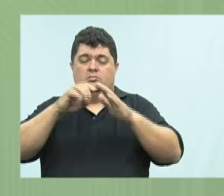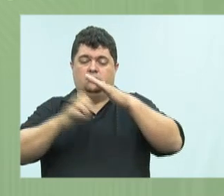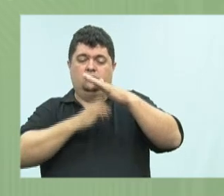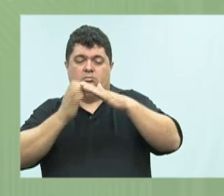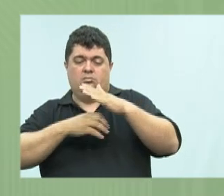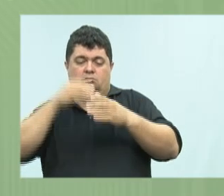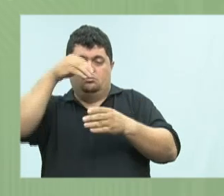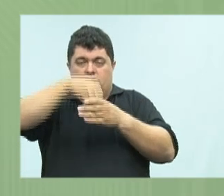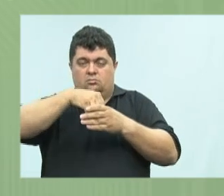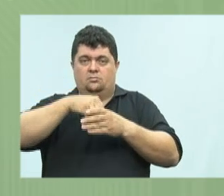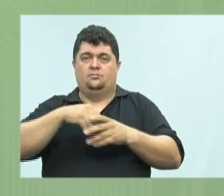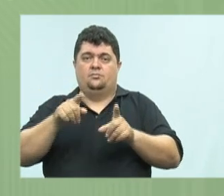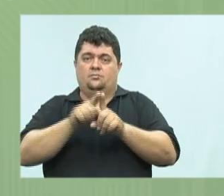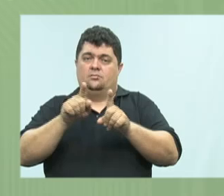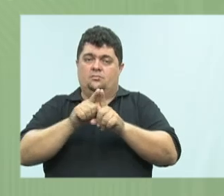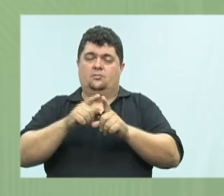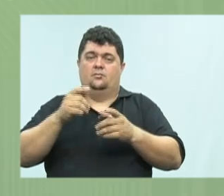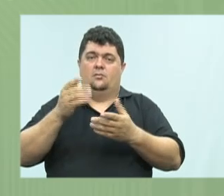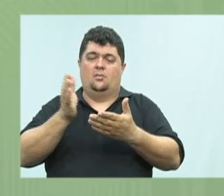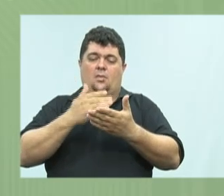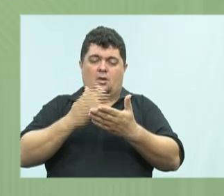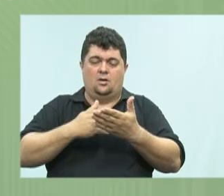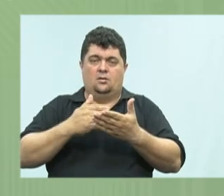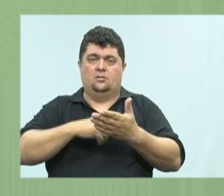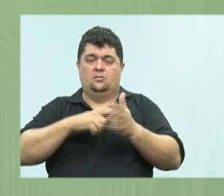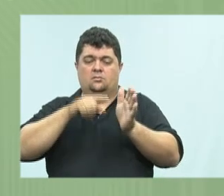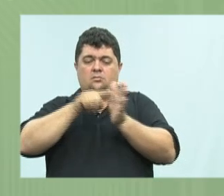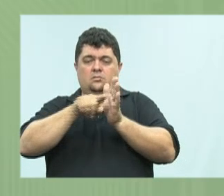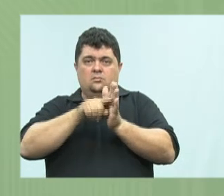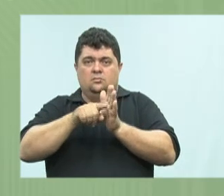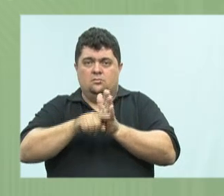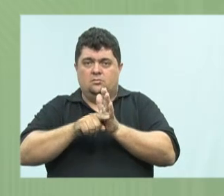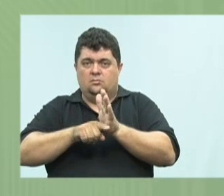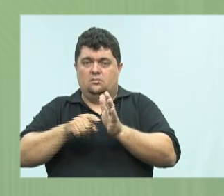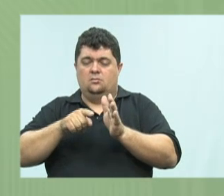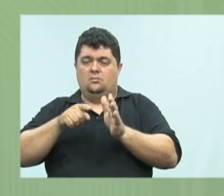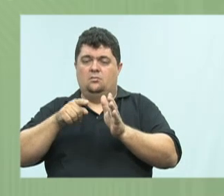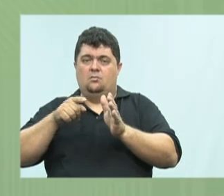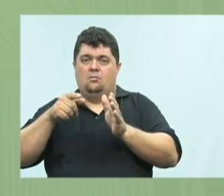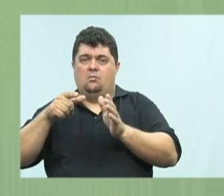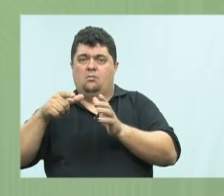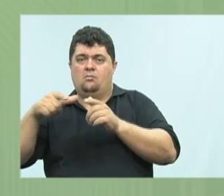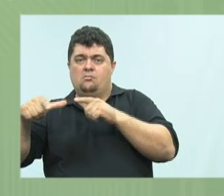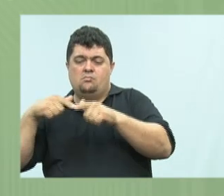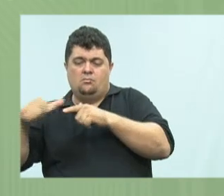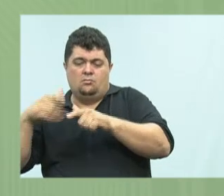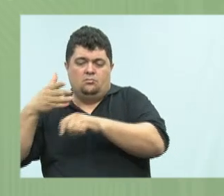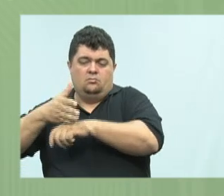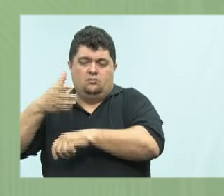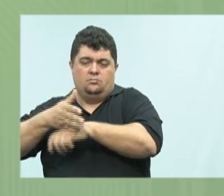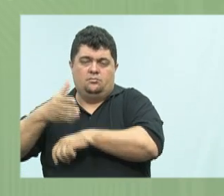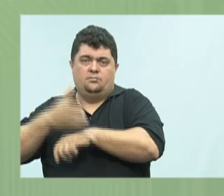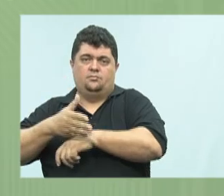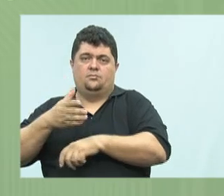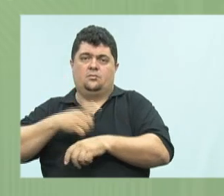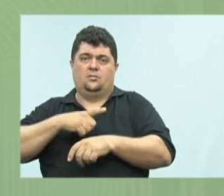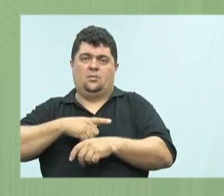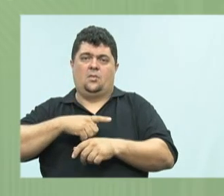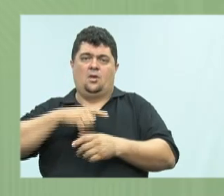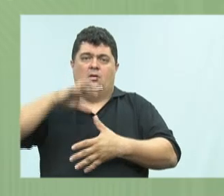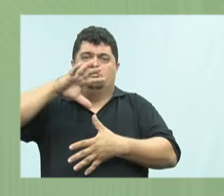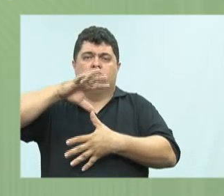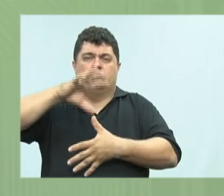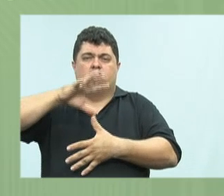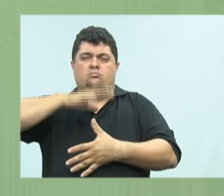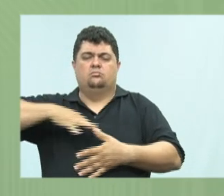também uma literatura sobre a pesquisa participante na América Latina, esse movimento que ocorreu na América Latina a partir de